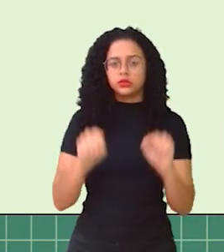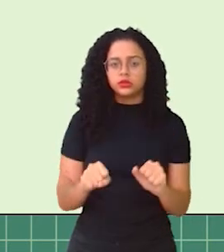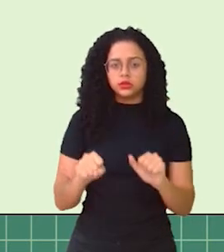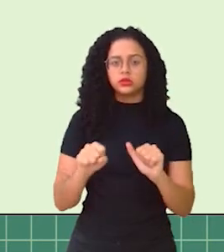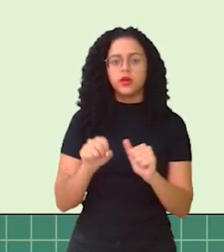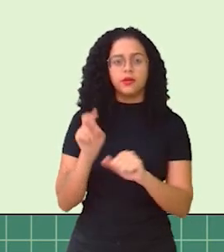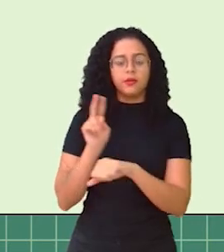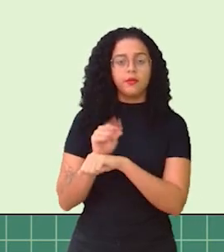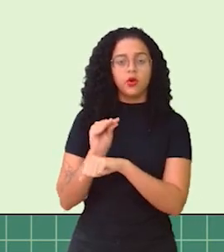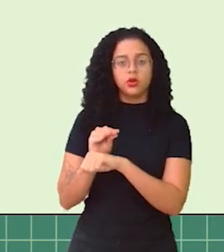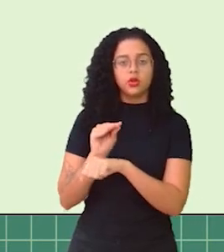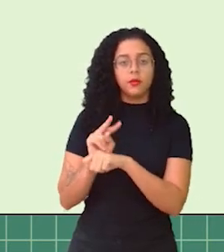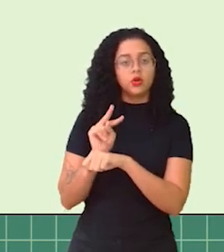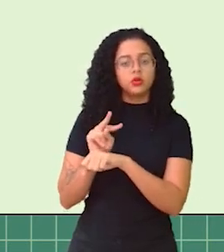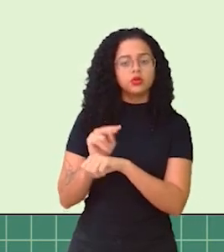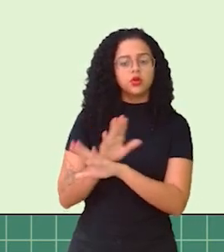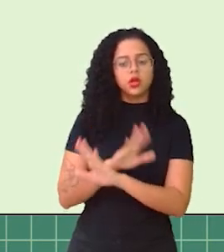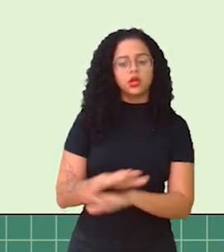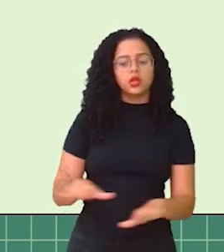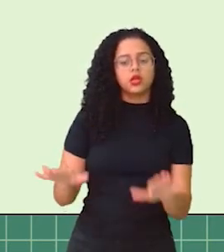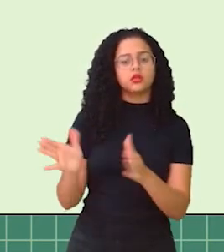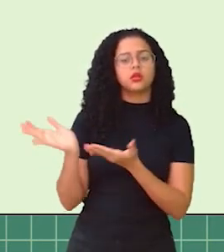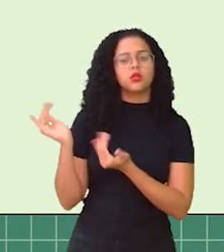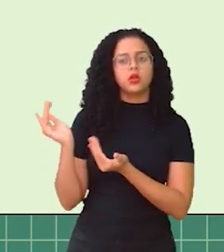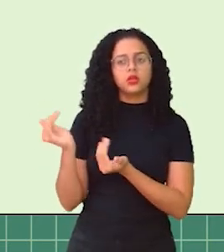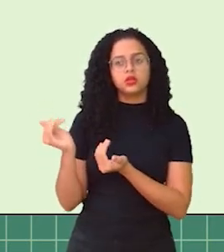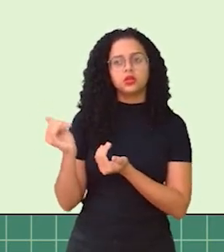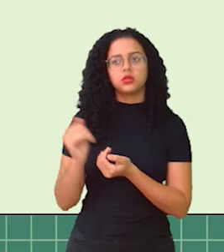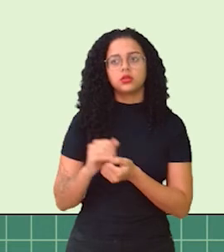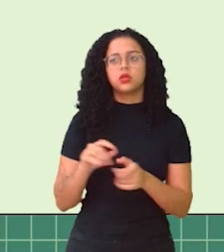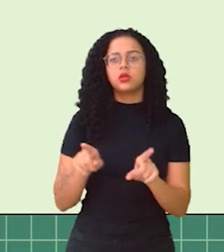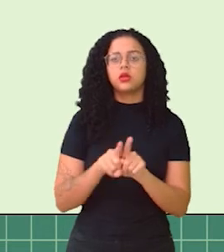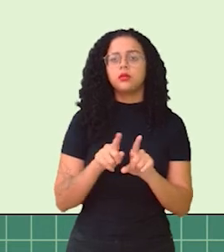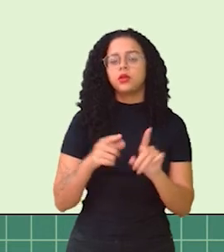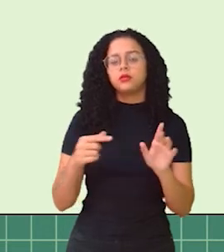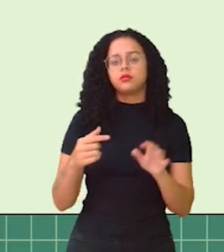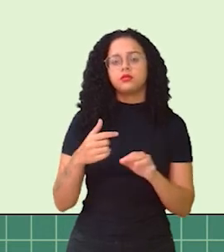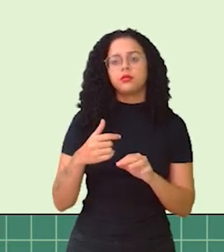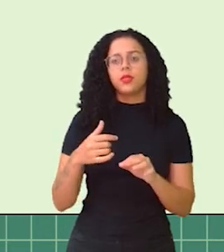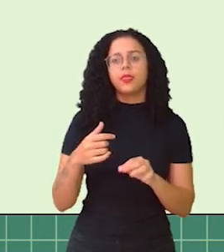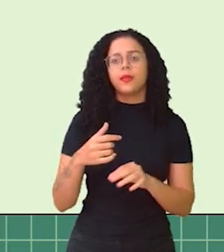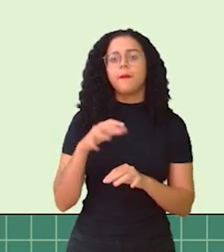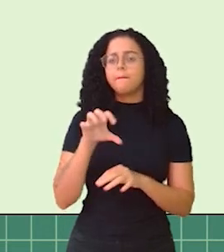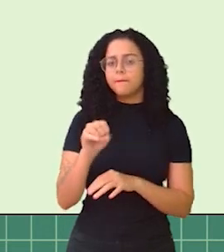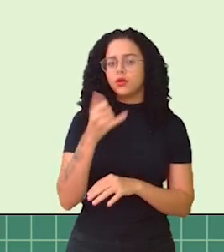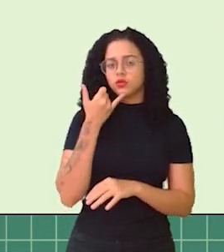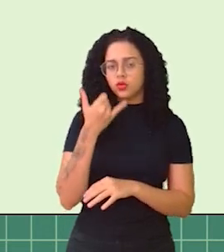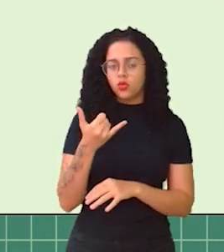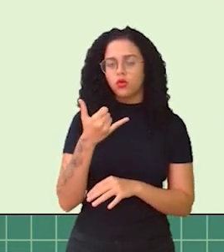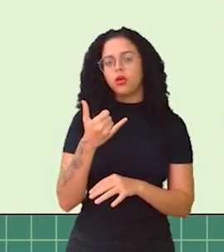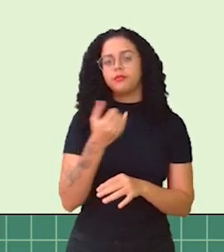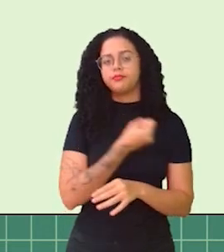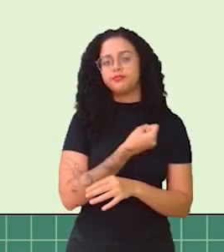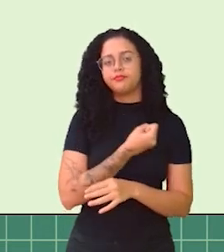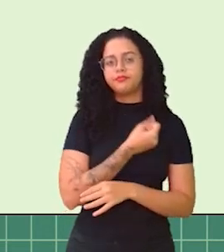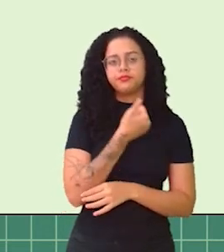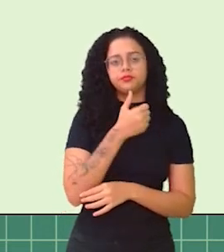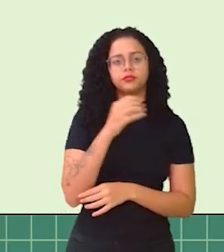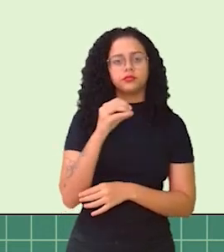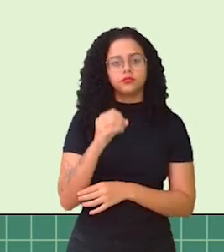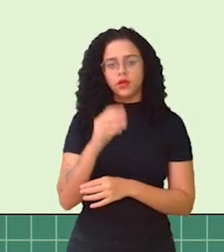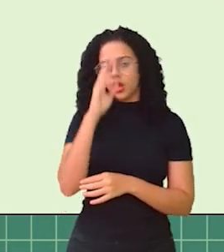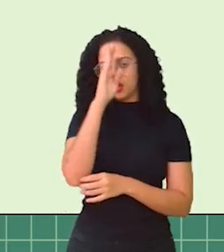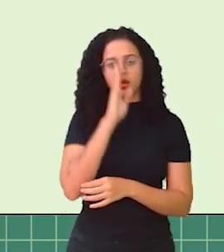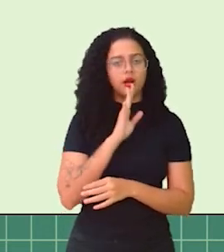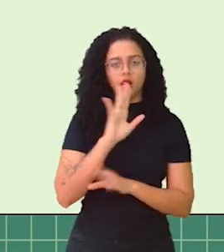de proteção à criança e ao adolescente. Tem o Disque 100, você pode pegar aí seu celular e você liga gratuitamente para